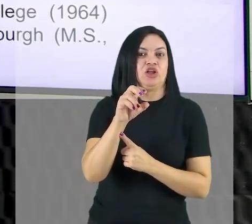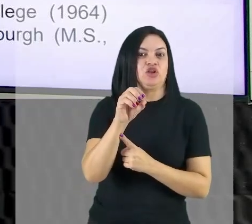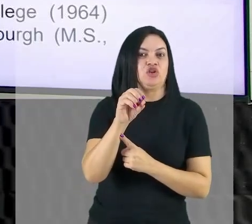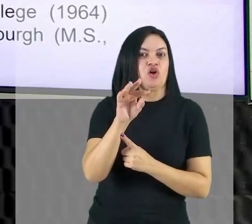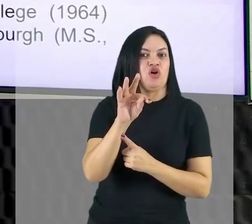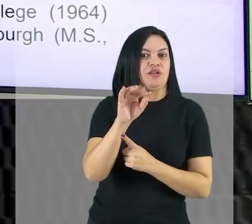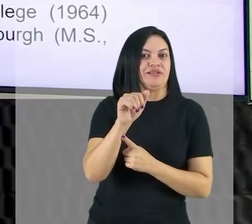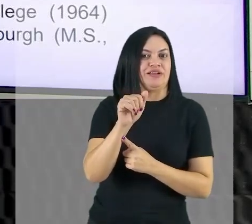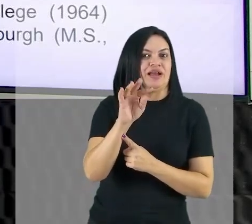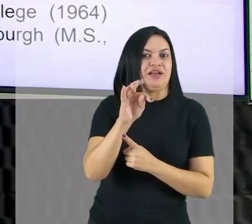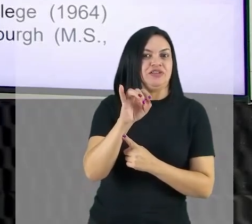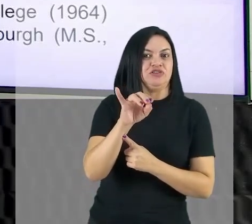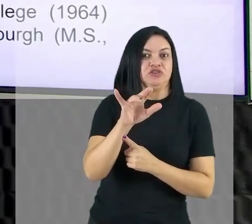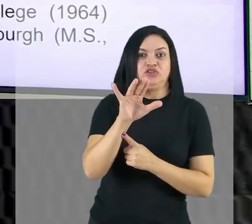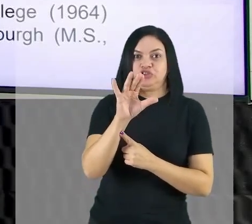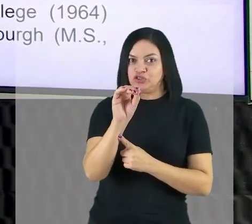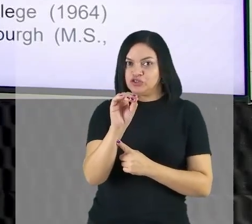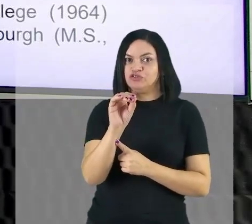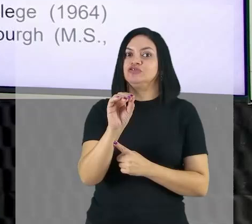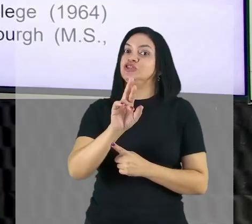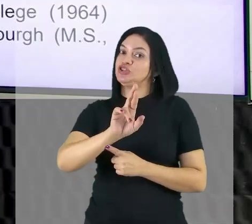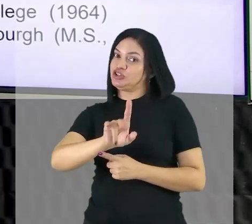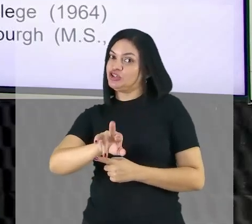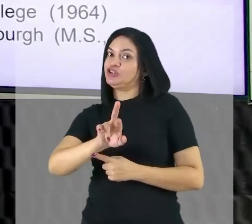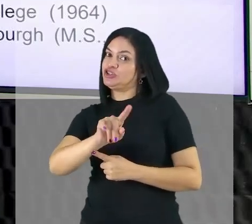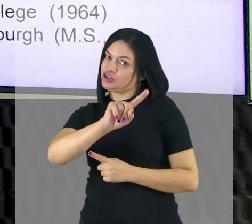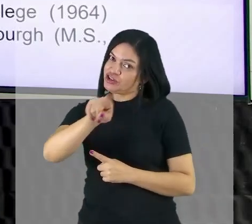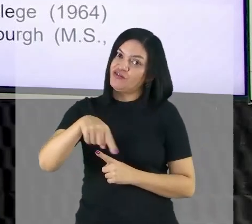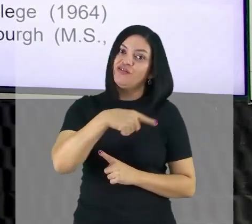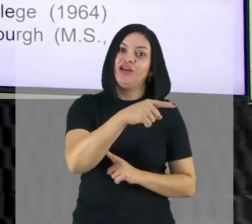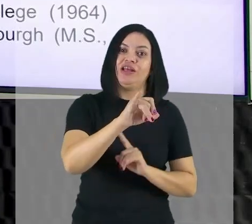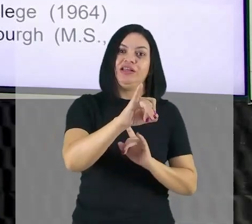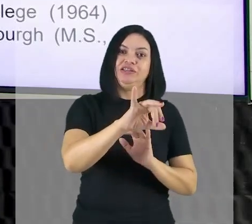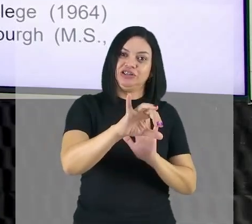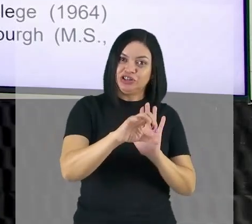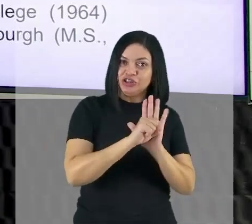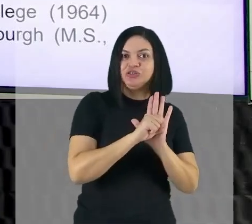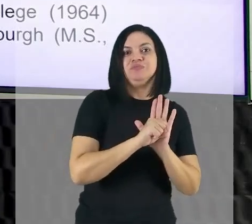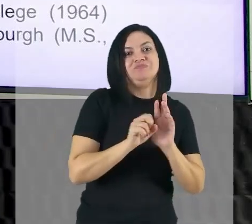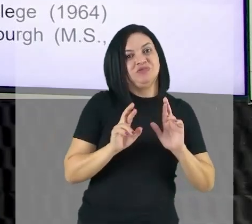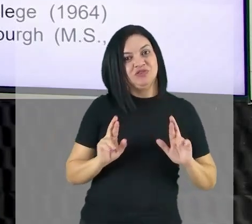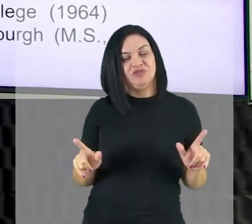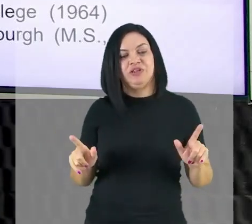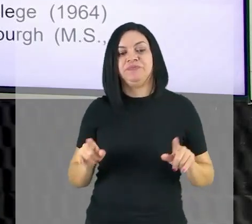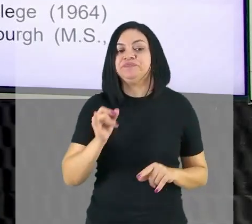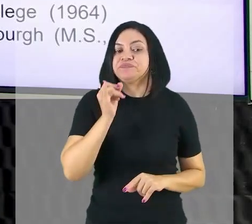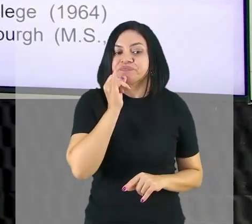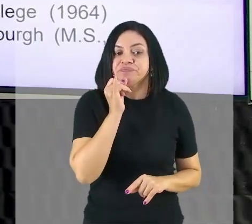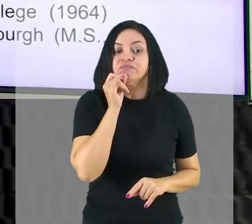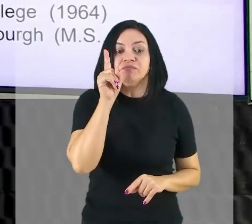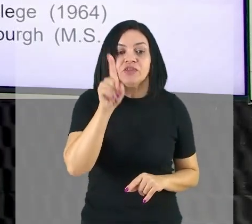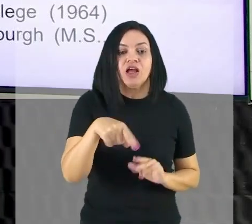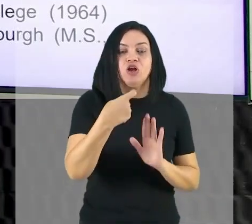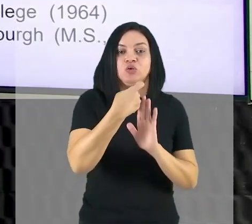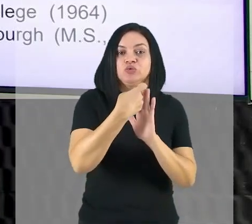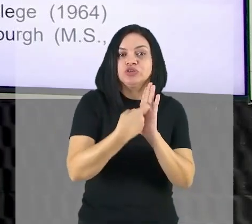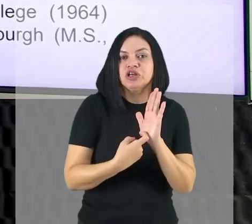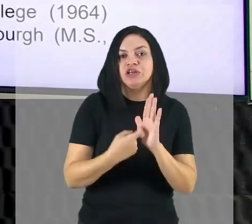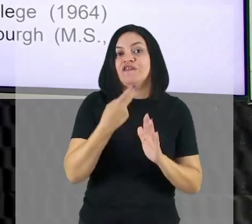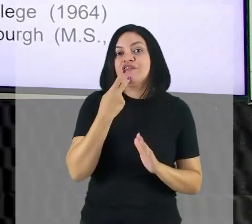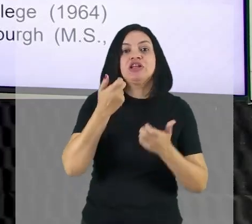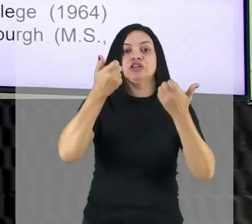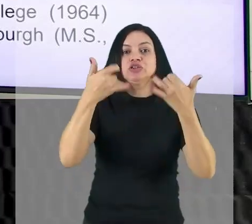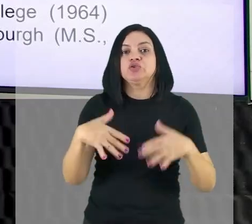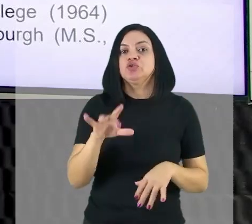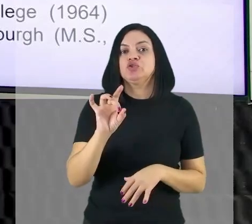do que eu estava falando anteriormente, as expressões idiomáticas, que é o sentido figurado. Então aqui, por exemplo, é um texto que está falando de uma